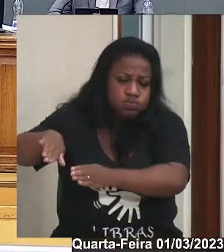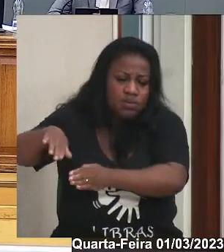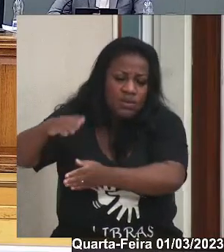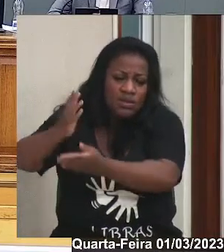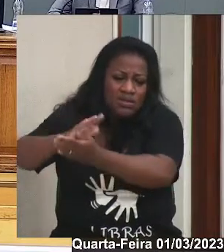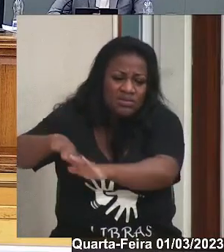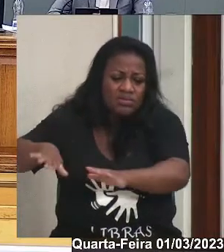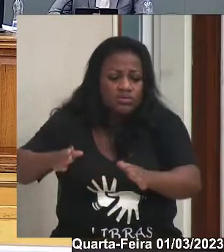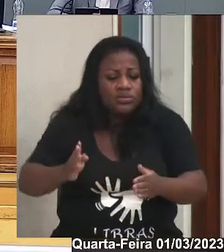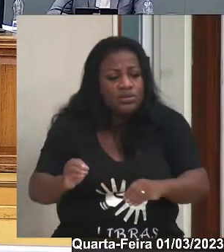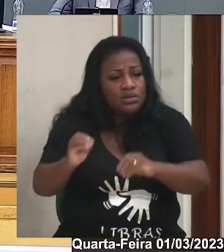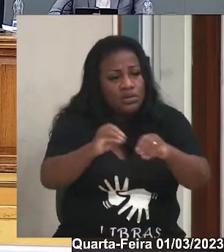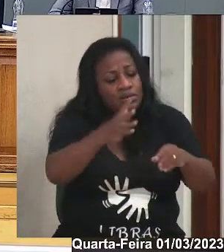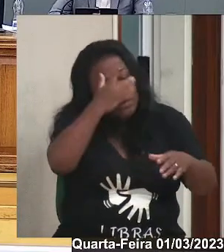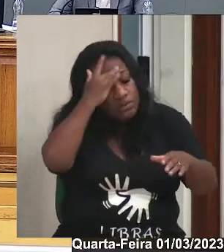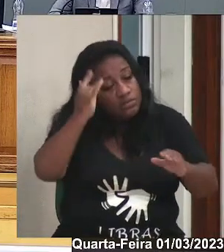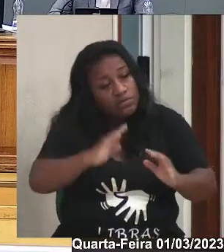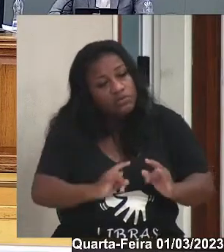Artes,